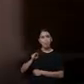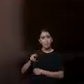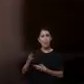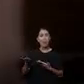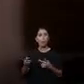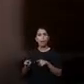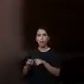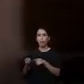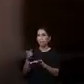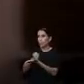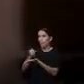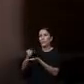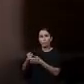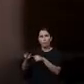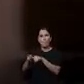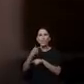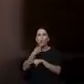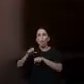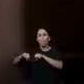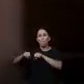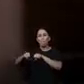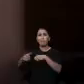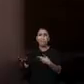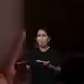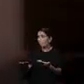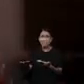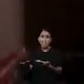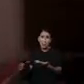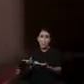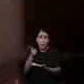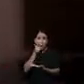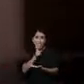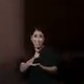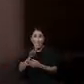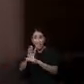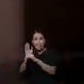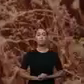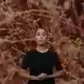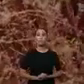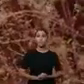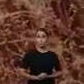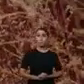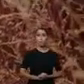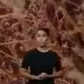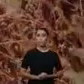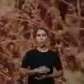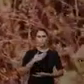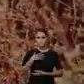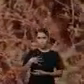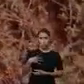também consegui chamar até um rapaz para me ajudar também para fazer as entregas. Querendo ou não, já deu até para gerar emprego, né? Meus